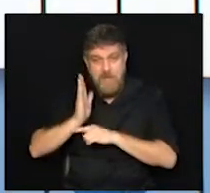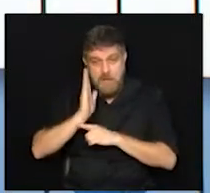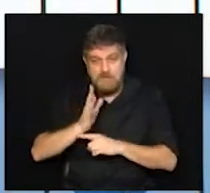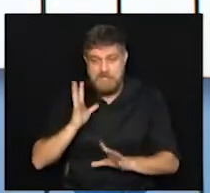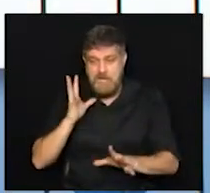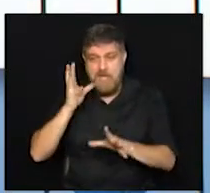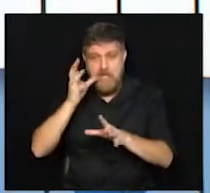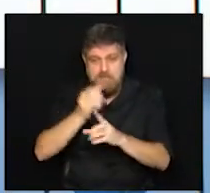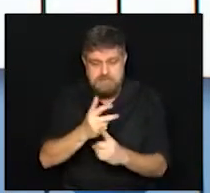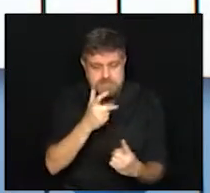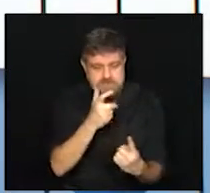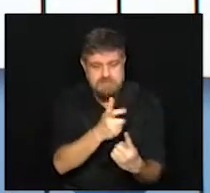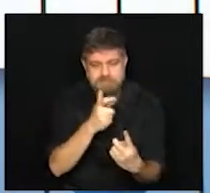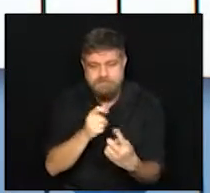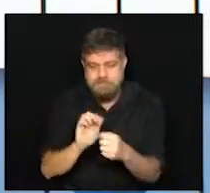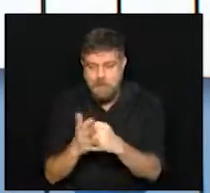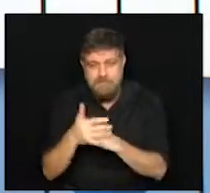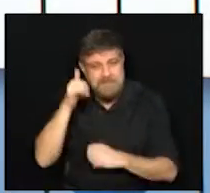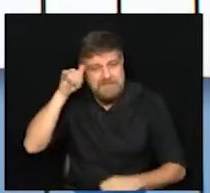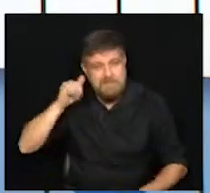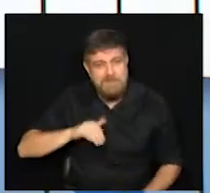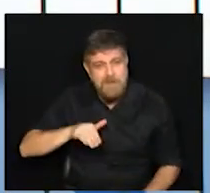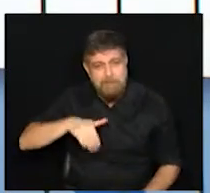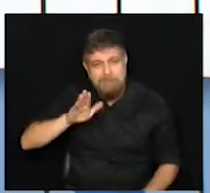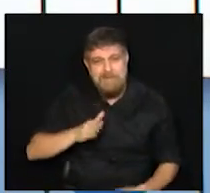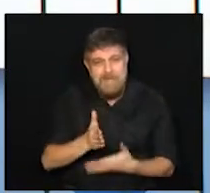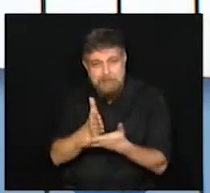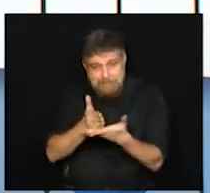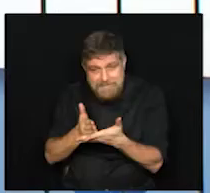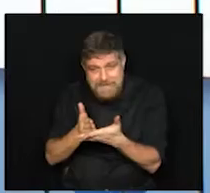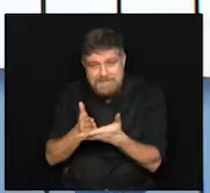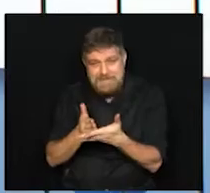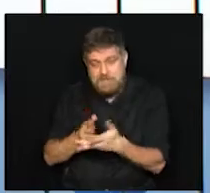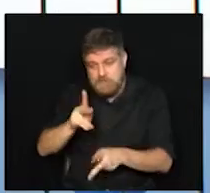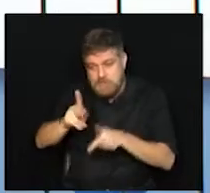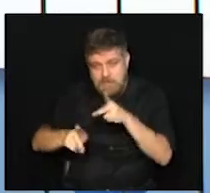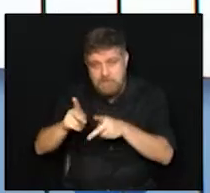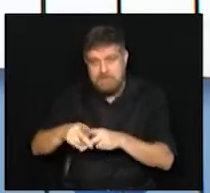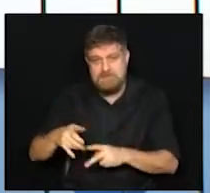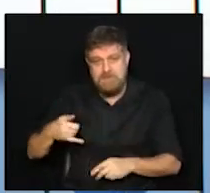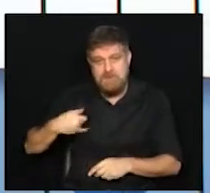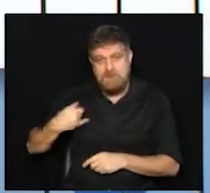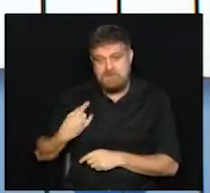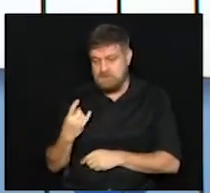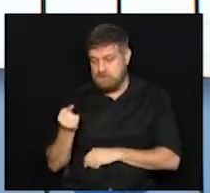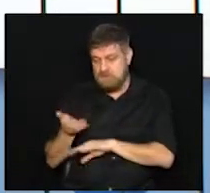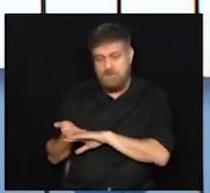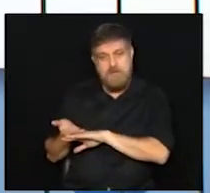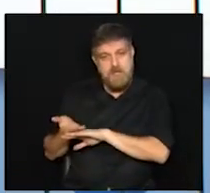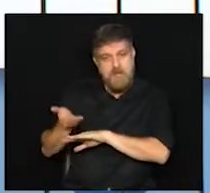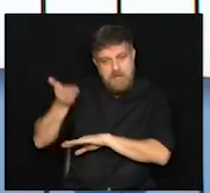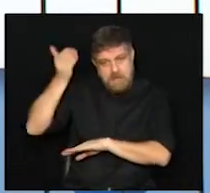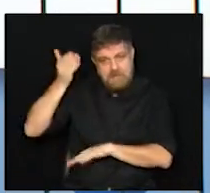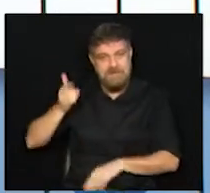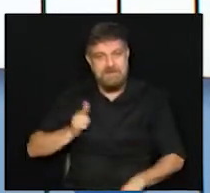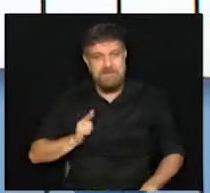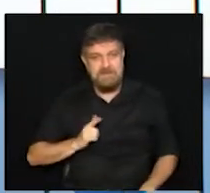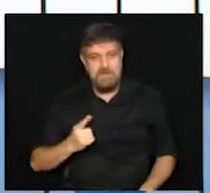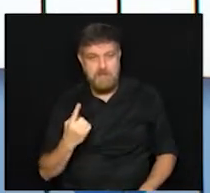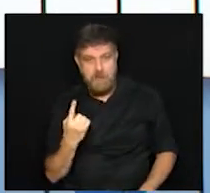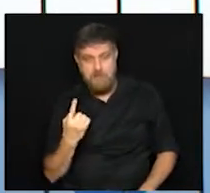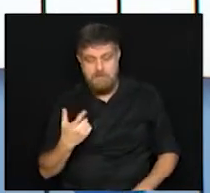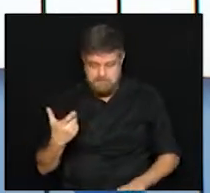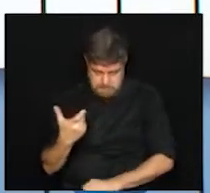vacinou contra a Covid-19 mais da metade da população com 18 anos ou mais, com pelo menos